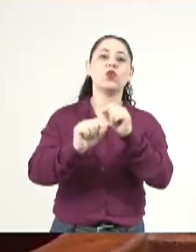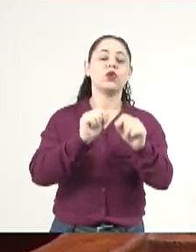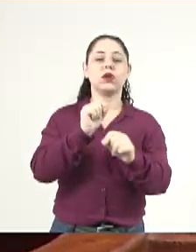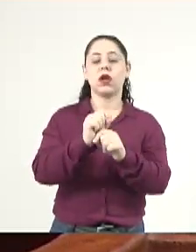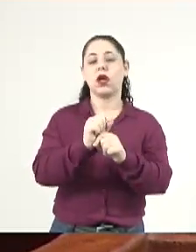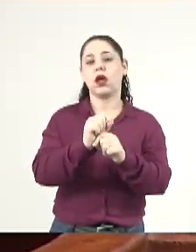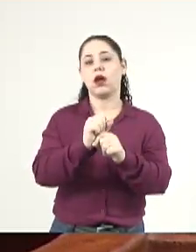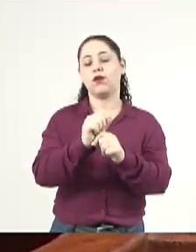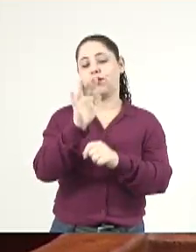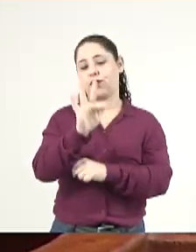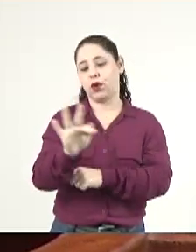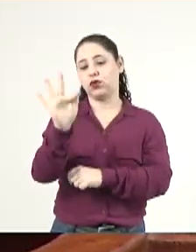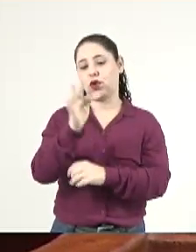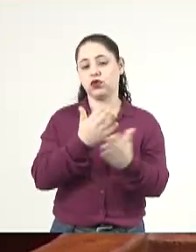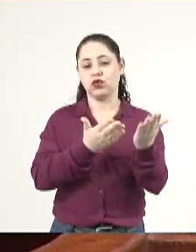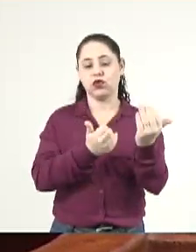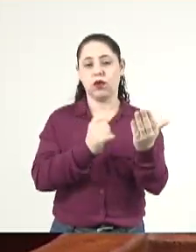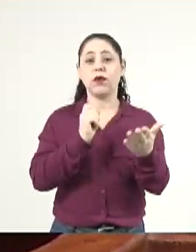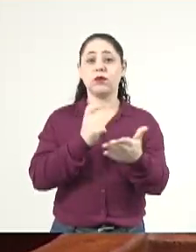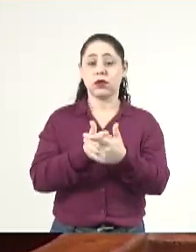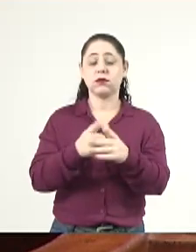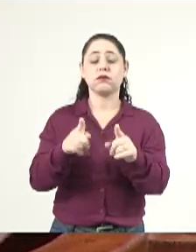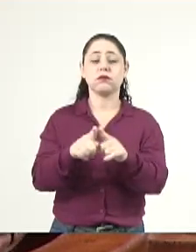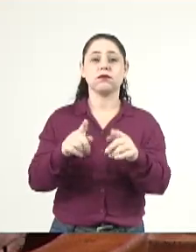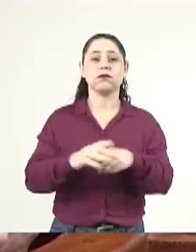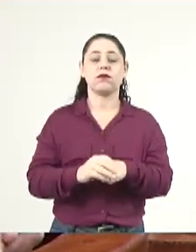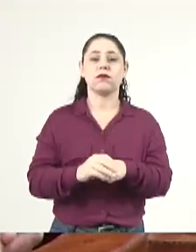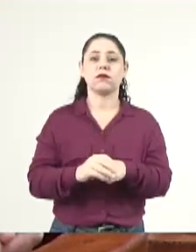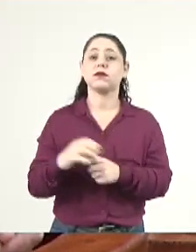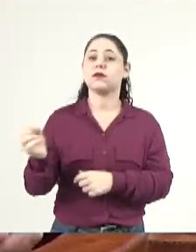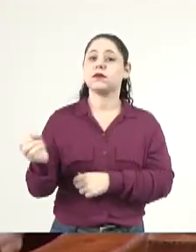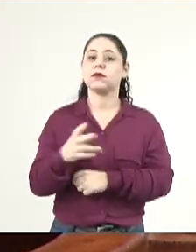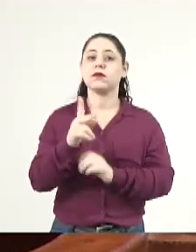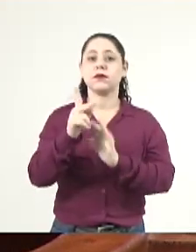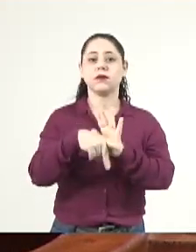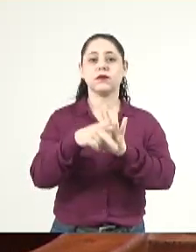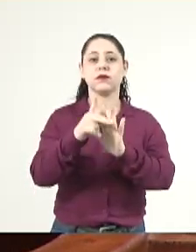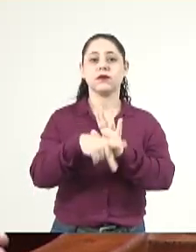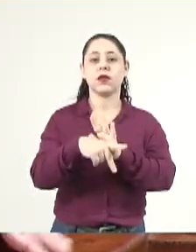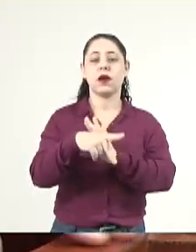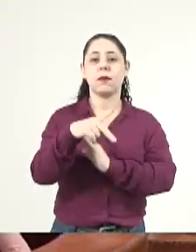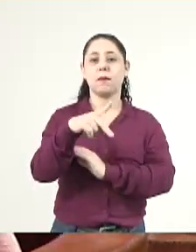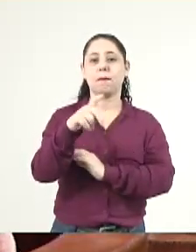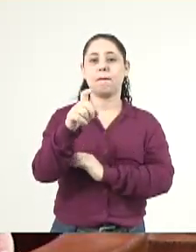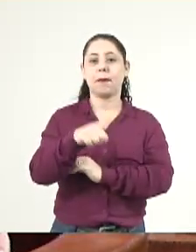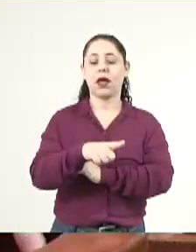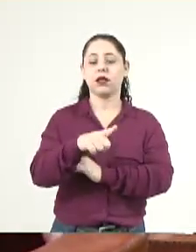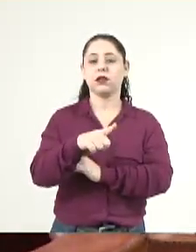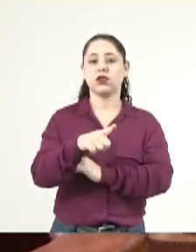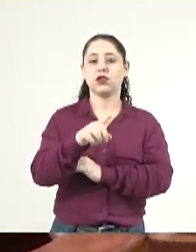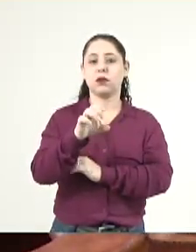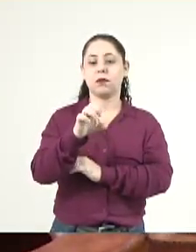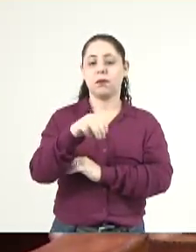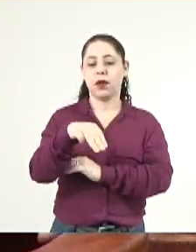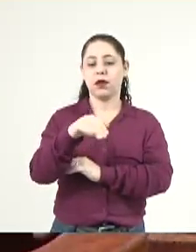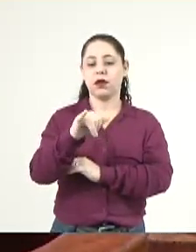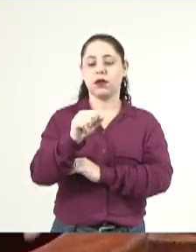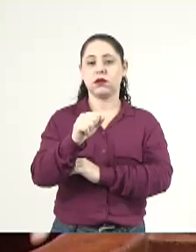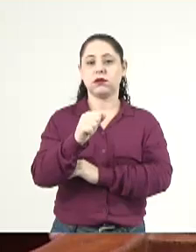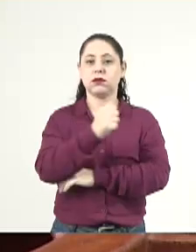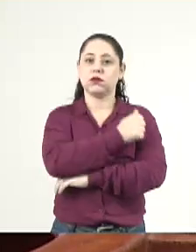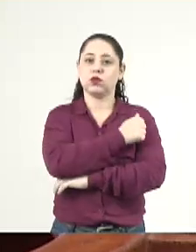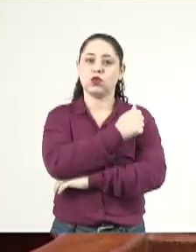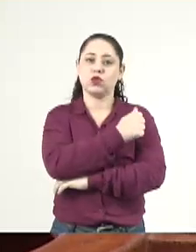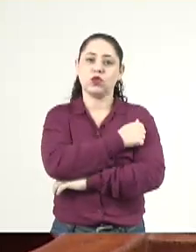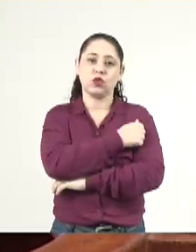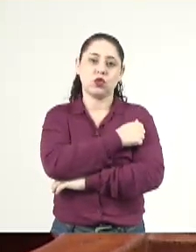nas universidades. Nós tivemos agora um novo programa, que é o Pé de Meia, para os estudantes do ensino